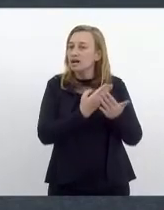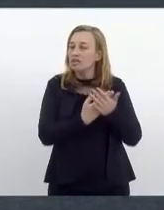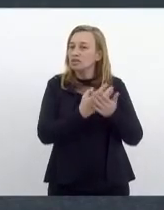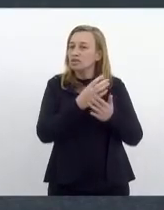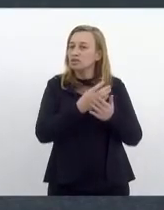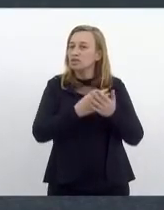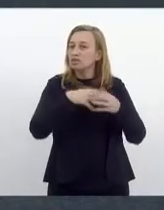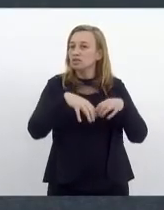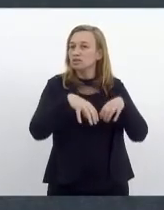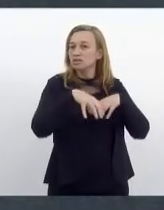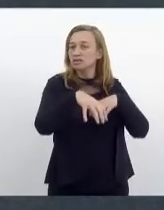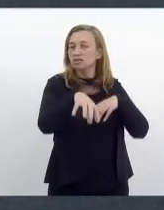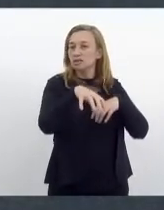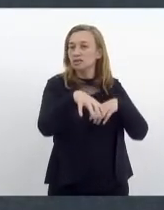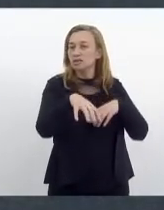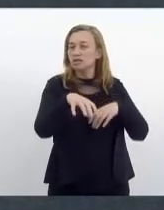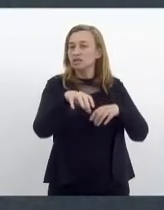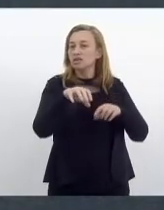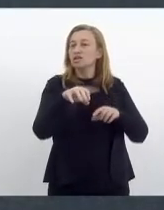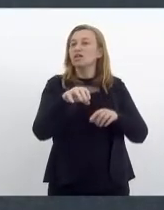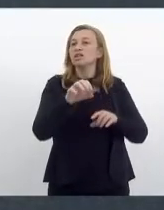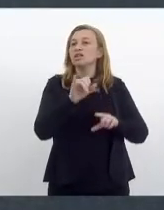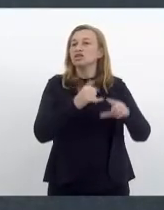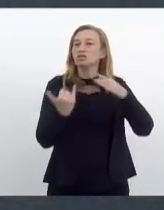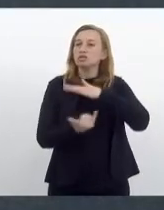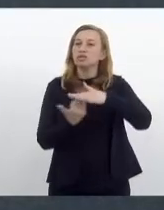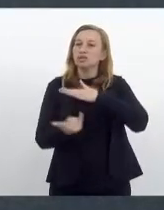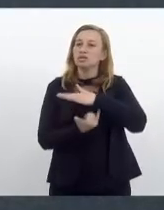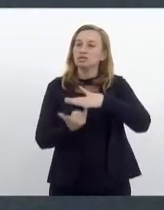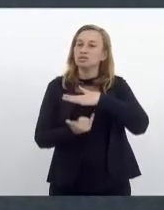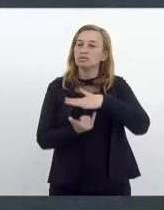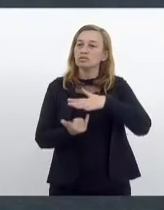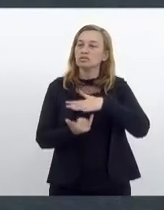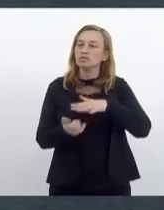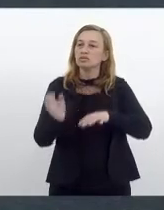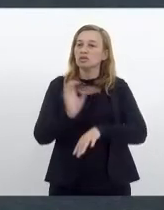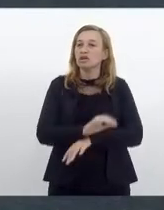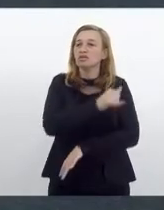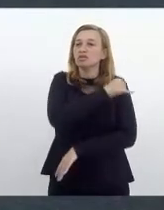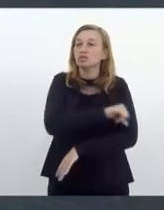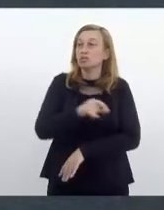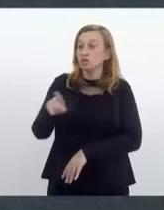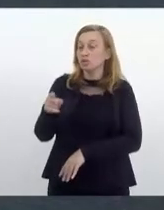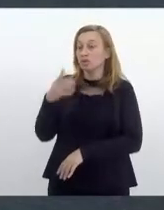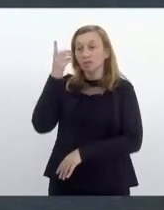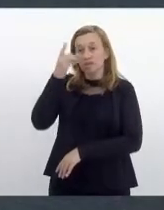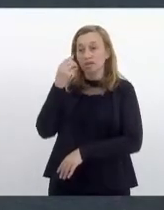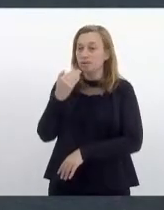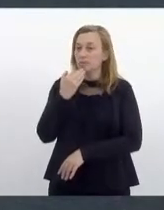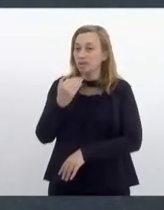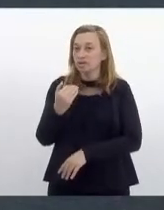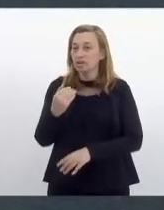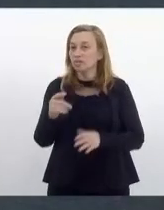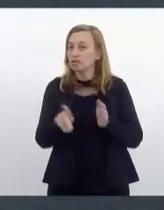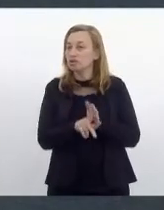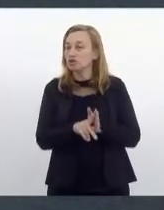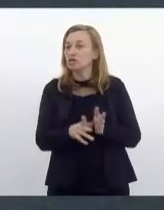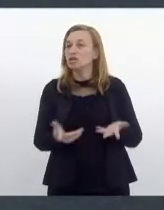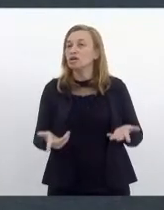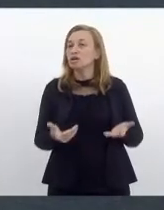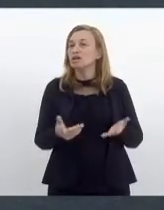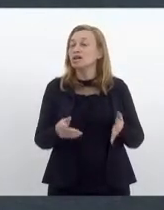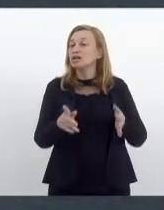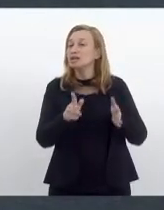digitais pelas instituições privadas de ensino no âmbito do Estado do Rio de Janeiro. O que o deputado pretende com o projeto é que as aulas